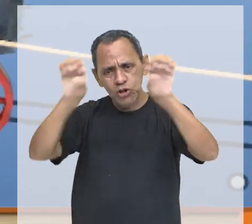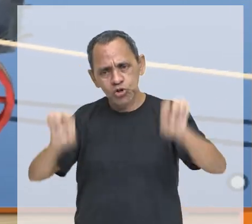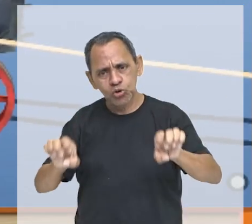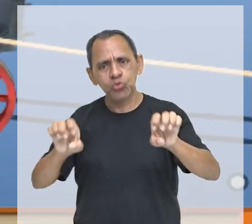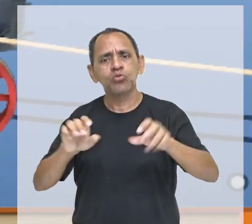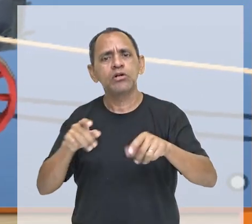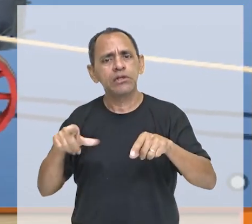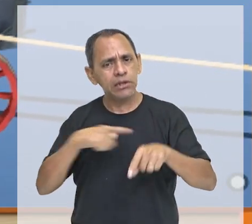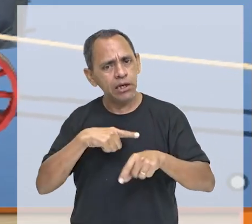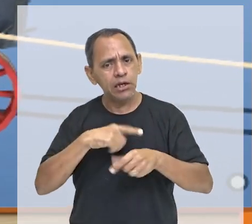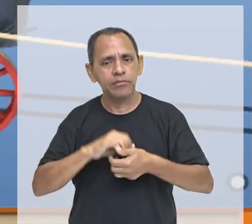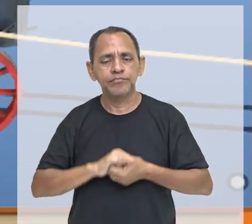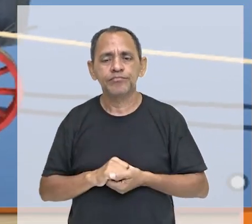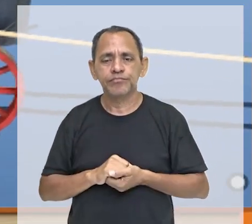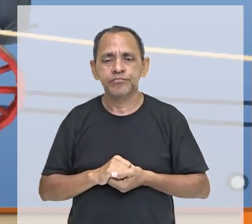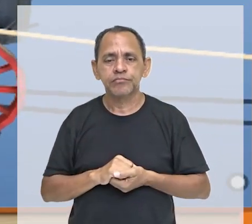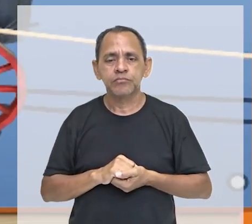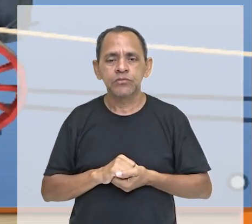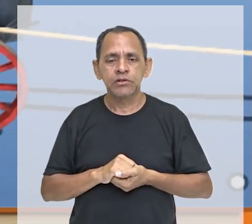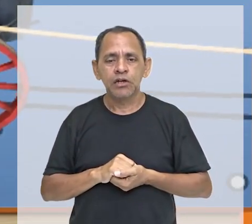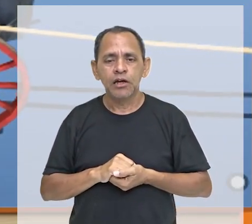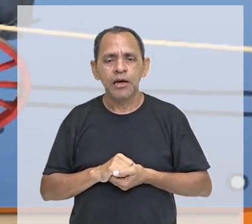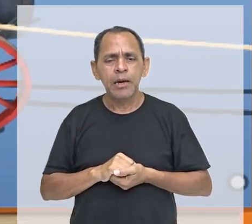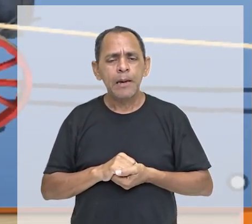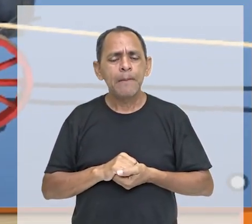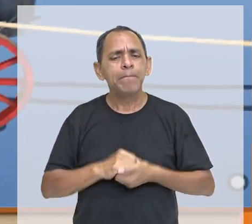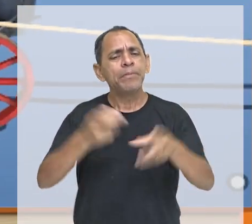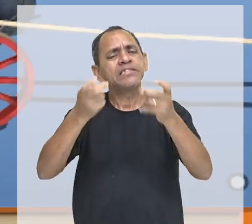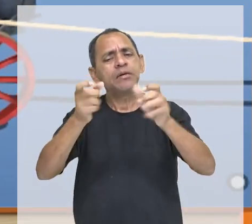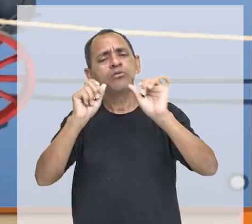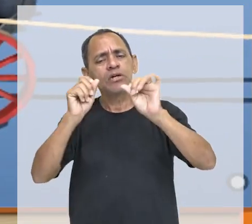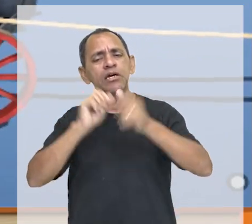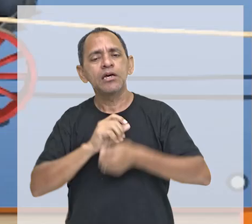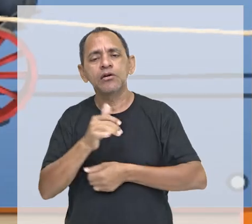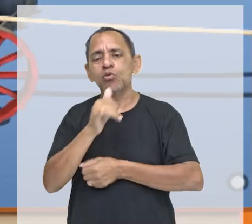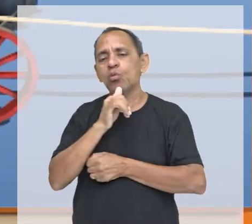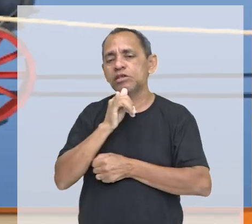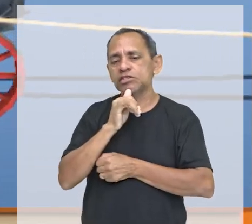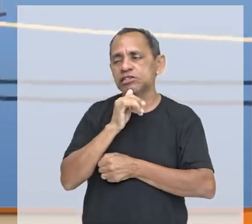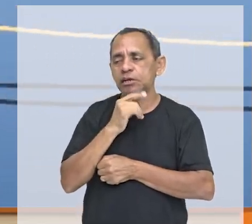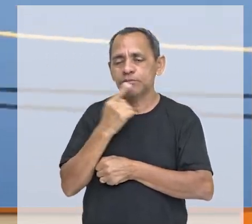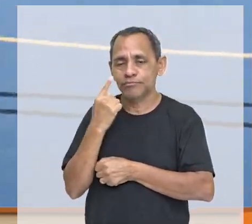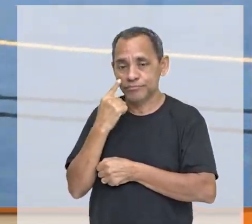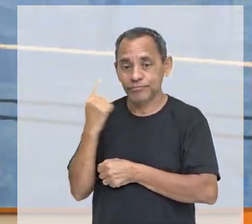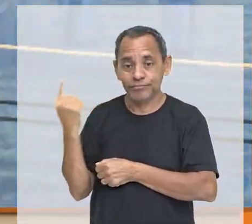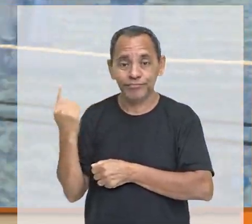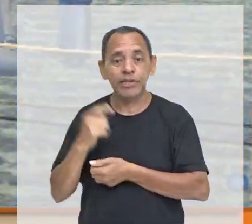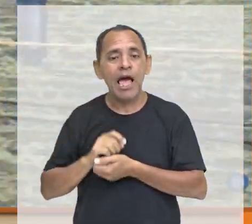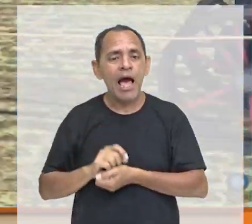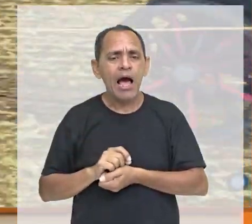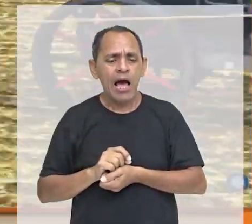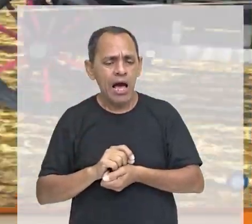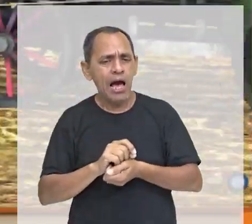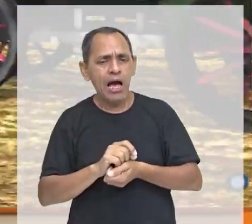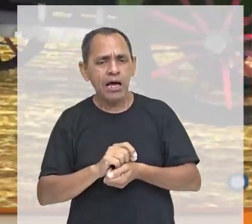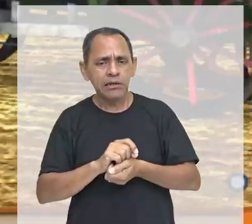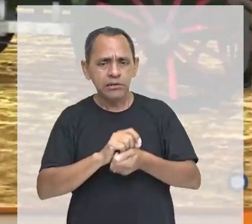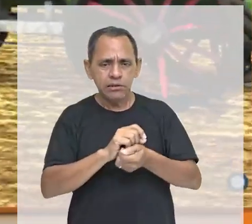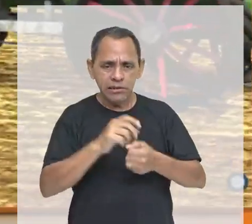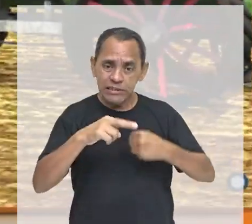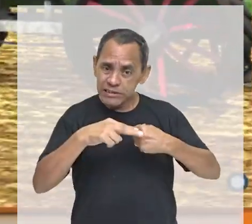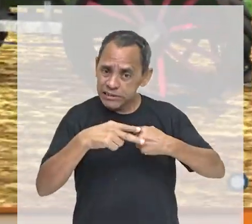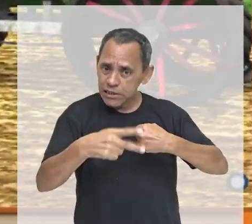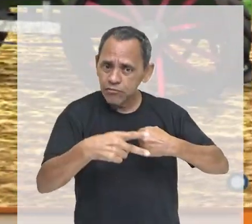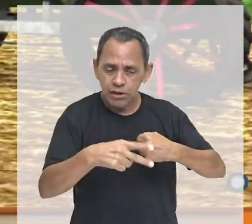debulhadora. Então, eis aqui um exemplo, né, do que nós,